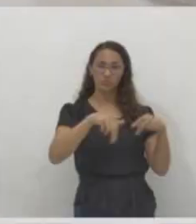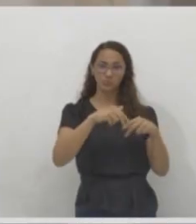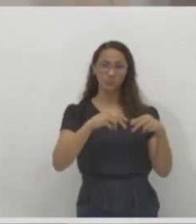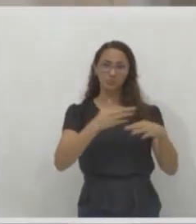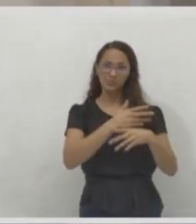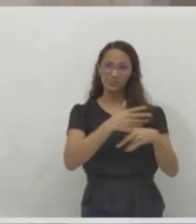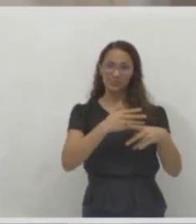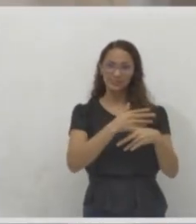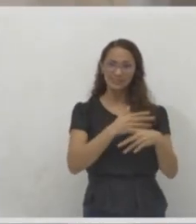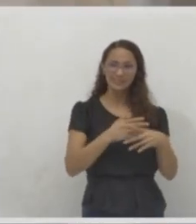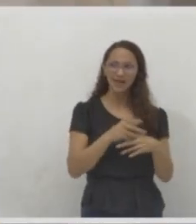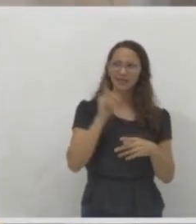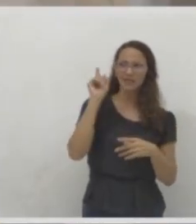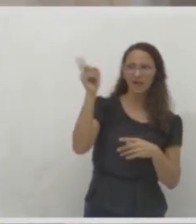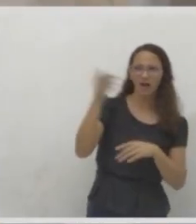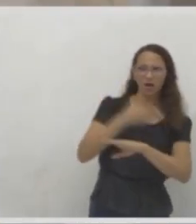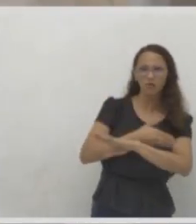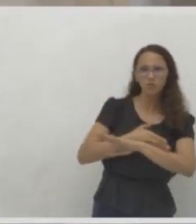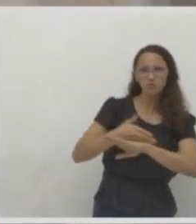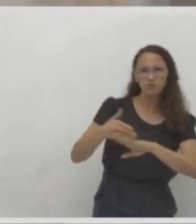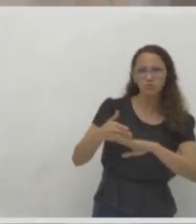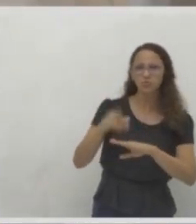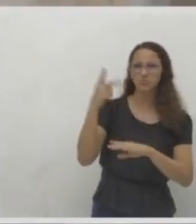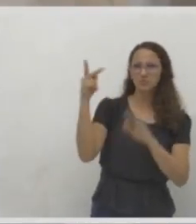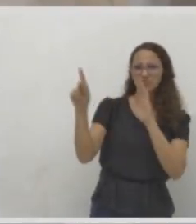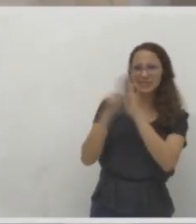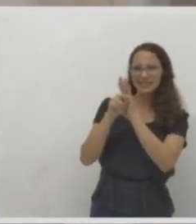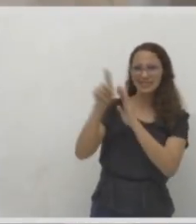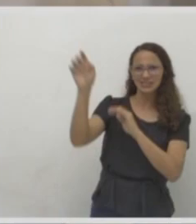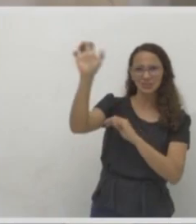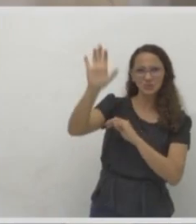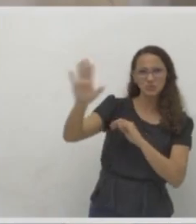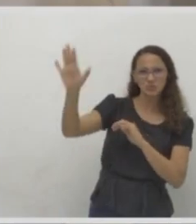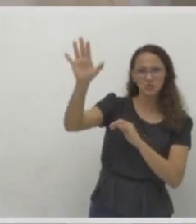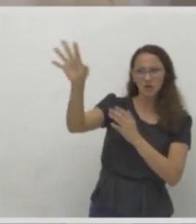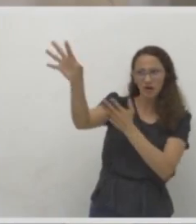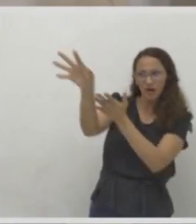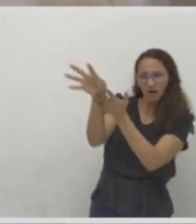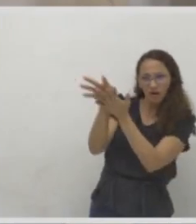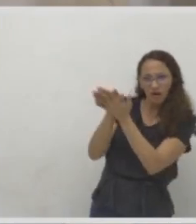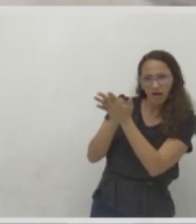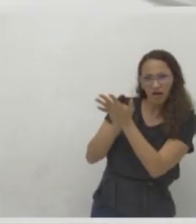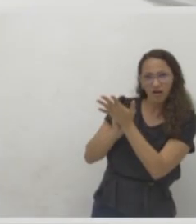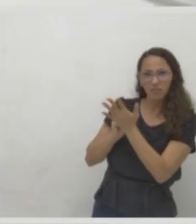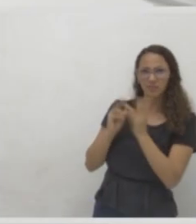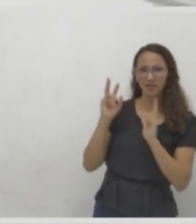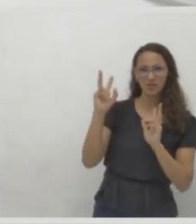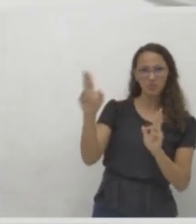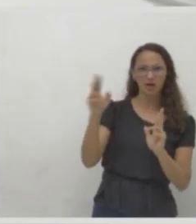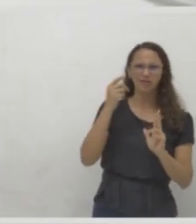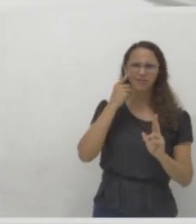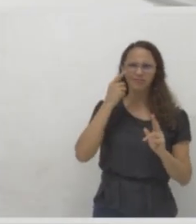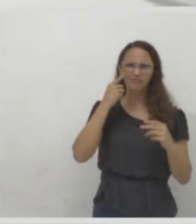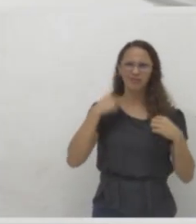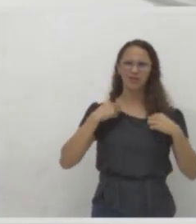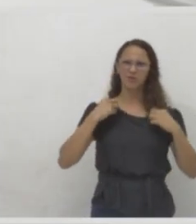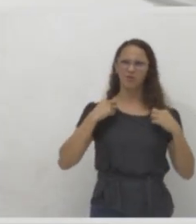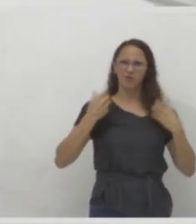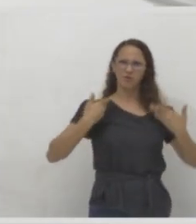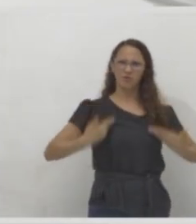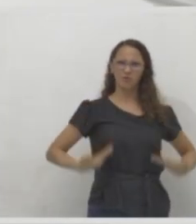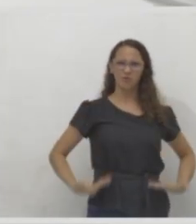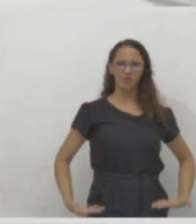costumes europeus, principalmente da França. Né? Olha, a gente observa aí o modo de vestir deles, né, o traje,